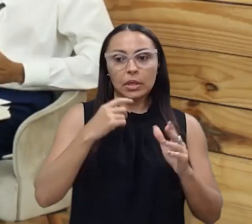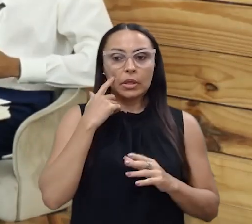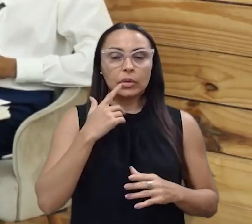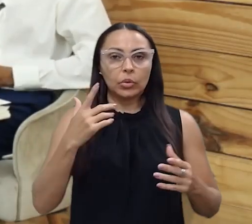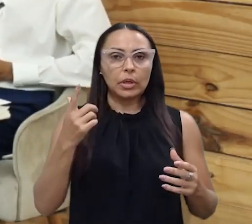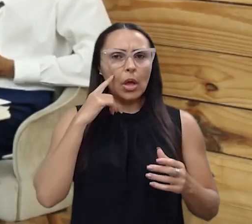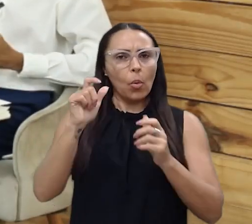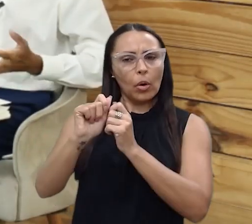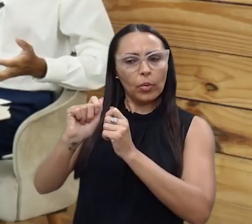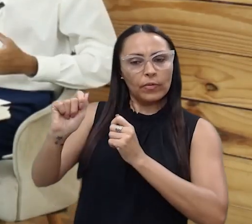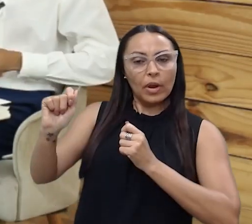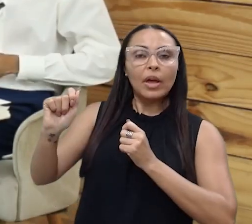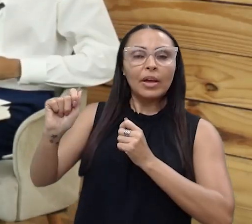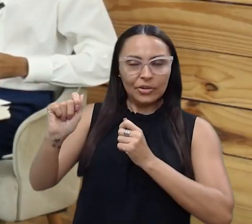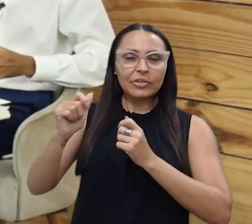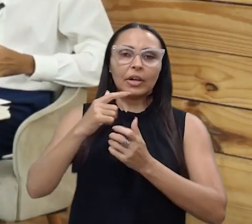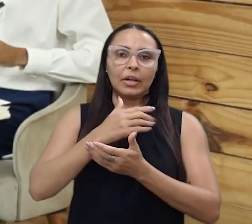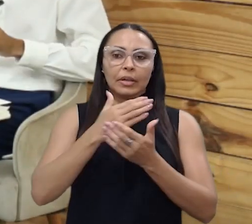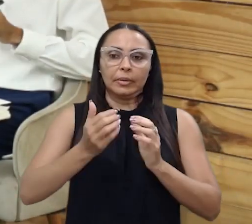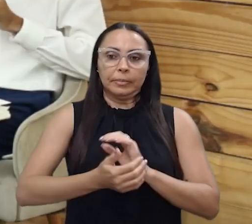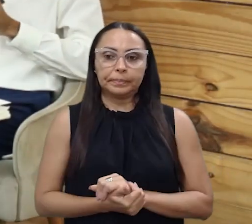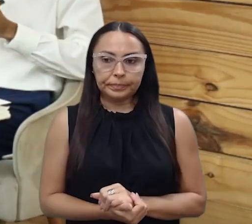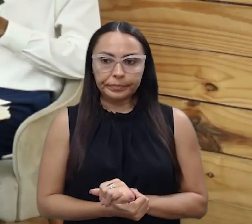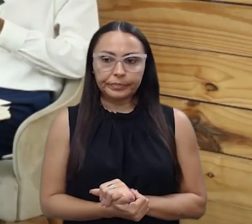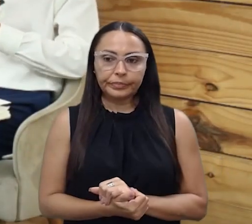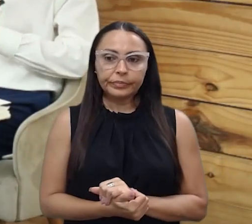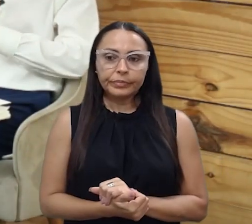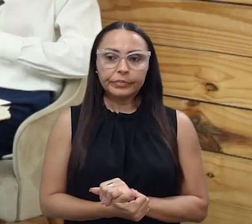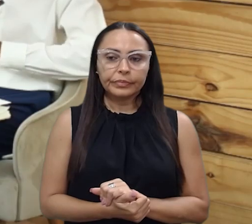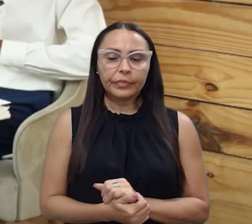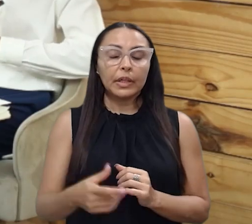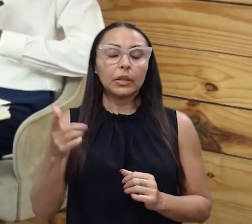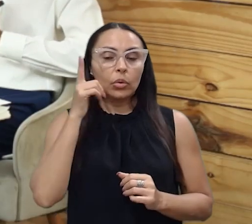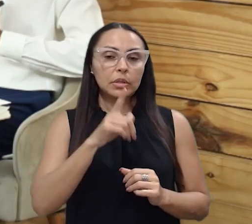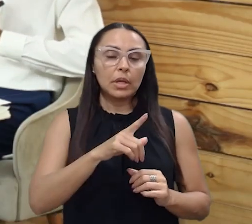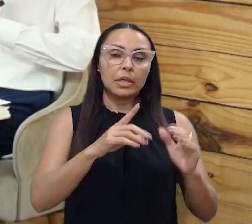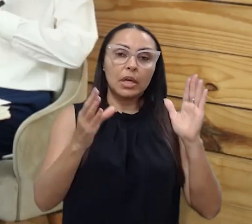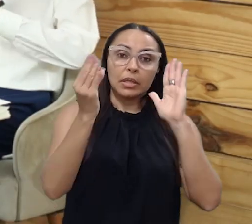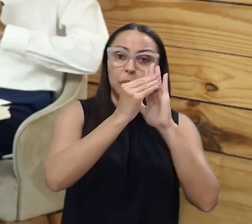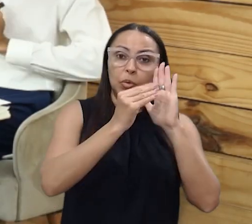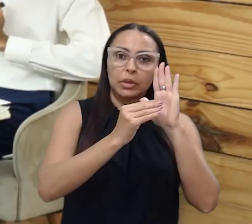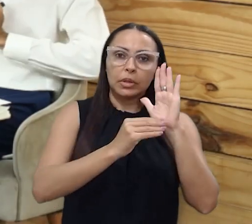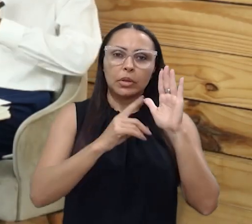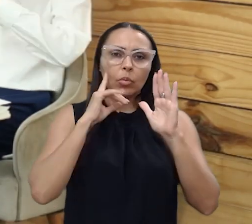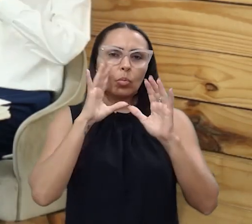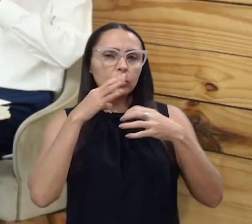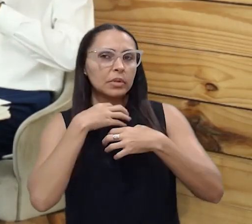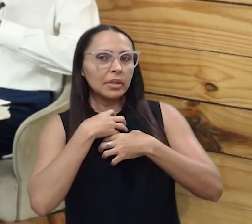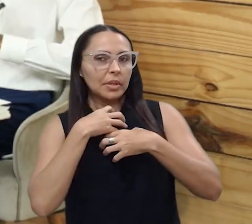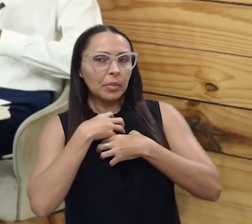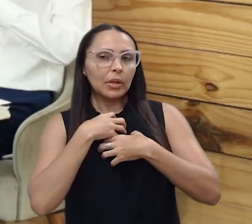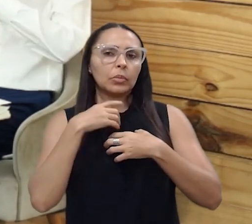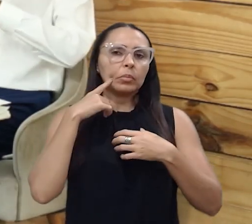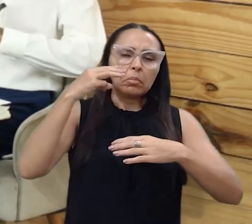arco e flecha, né, de Oxóssi, do orixá Oxóssi, e aí ele consegue atribuir ali um sentido tanto gráfico, né, tem